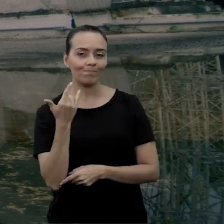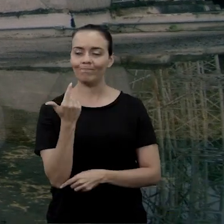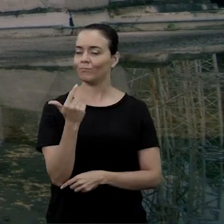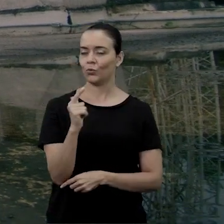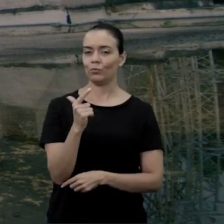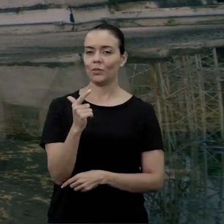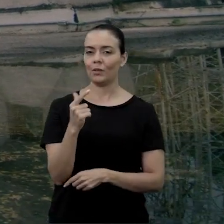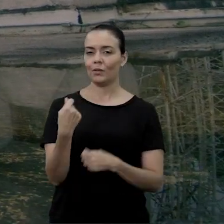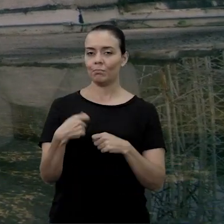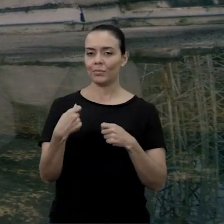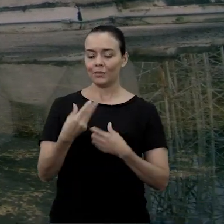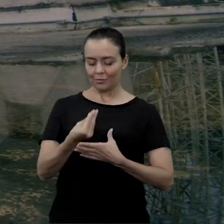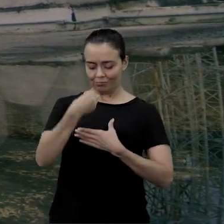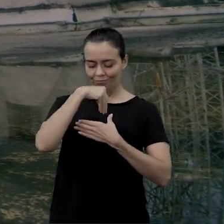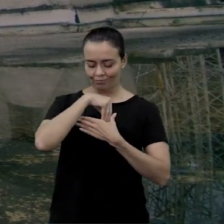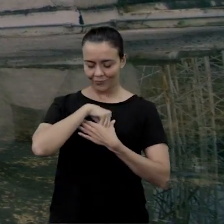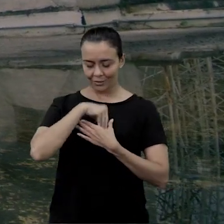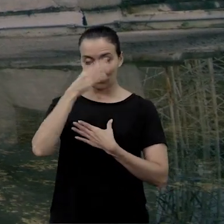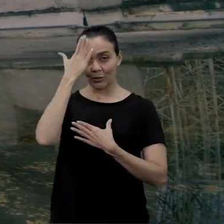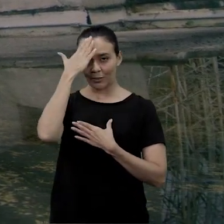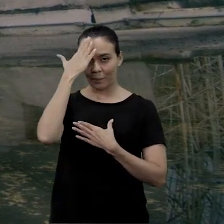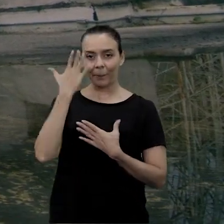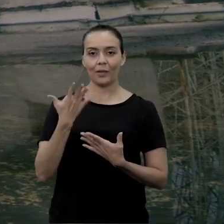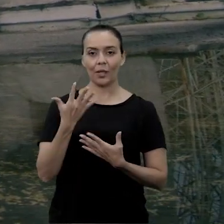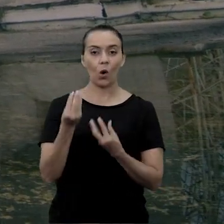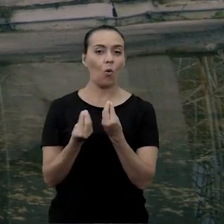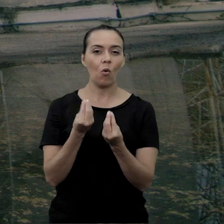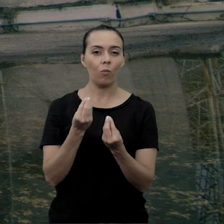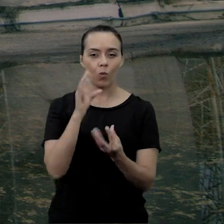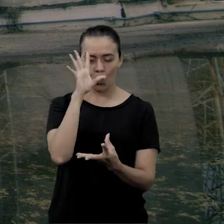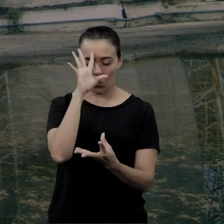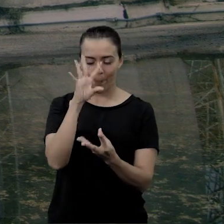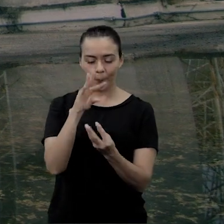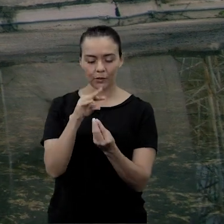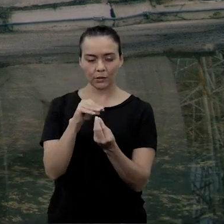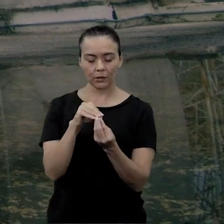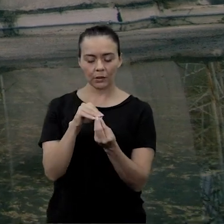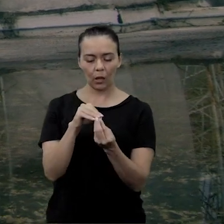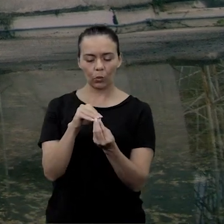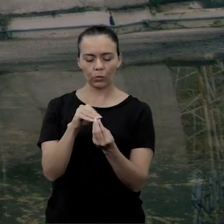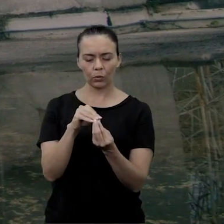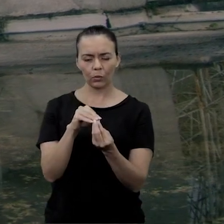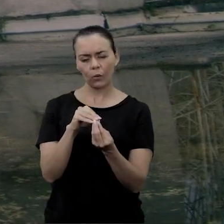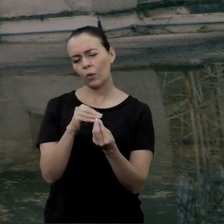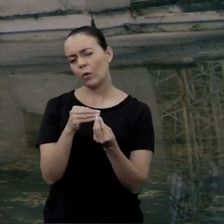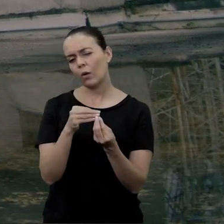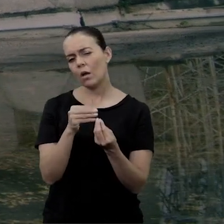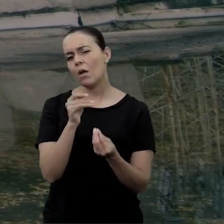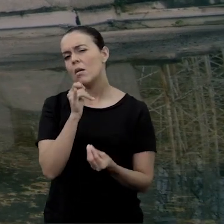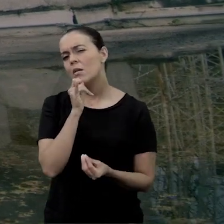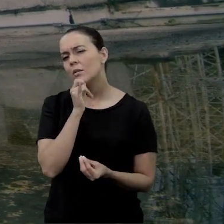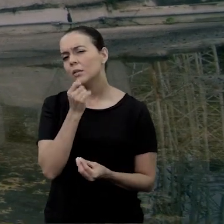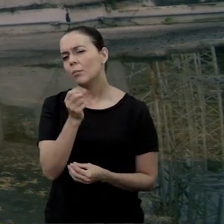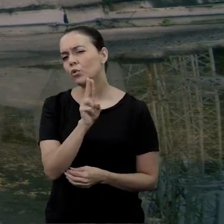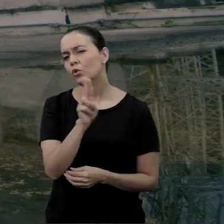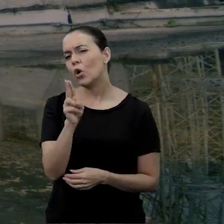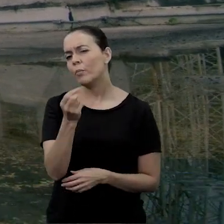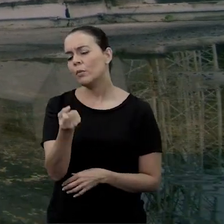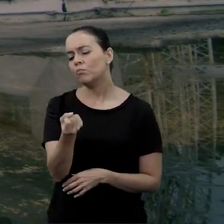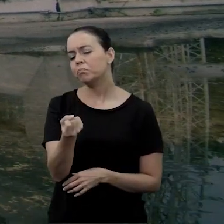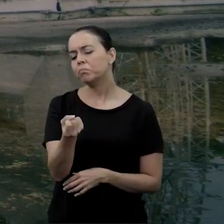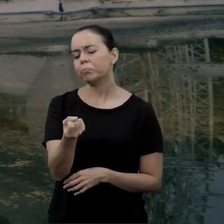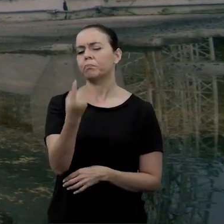decisão existencial, né? E que depende da compreensão disso que ele chamará de absurdo. Então, a